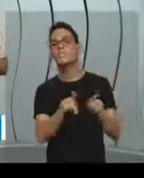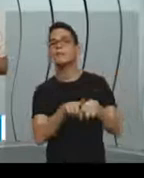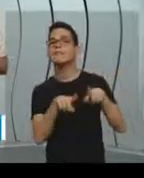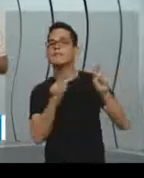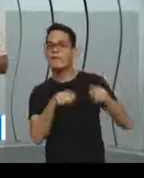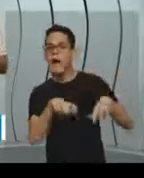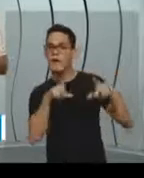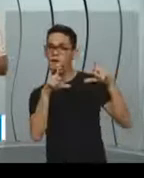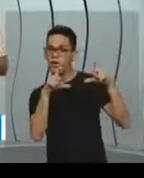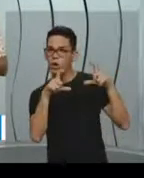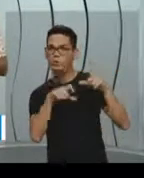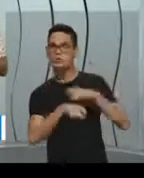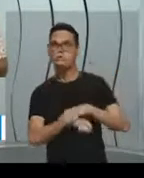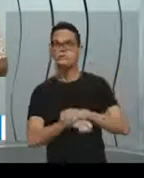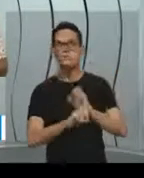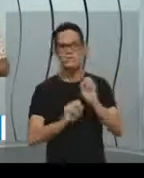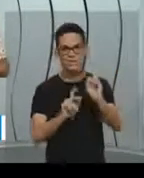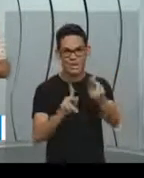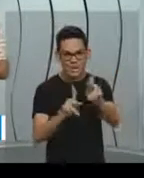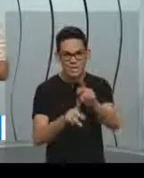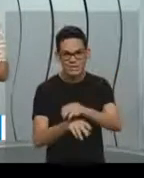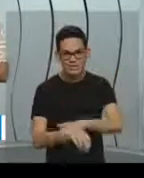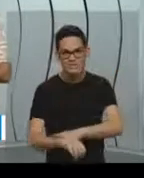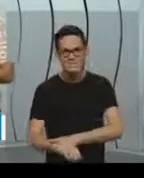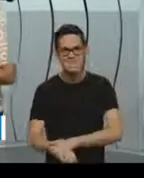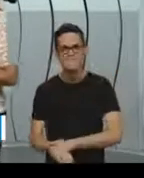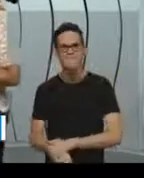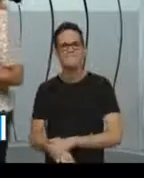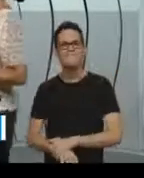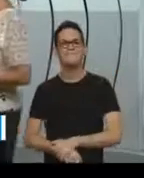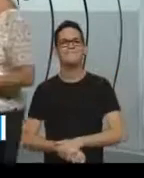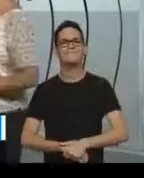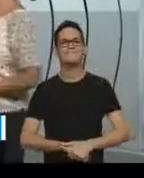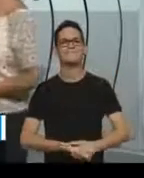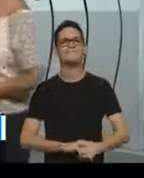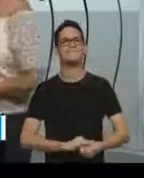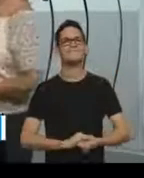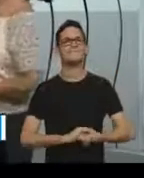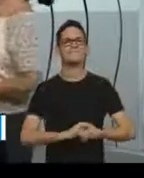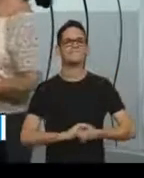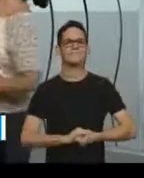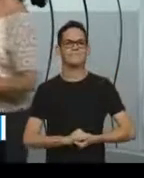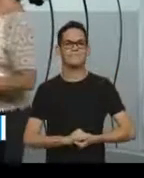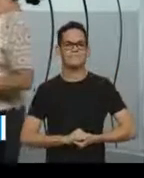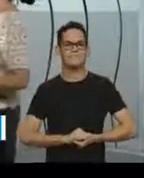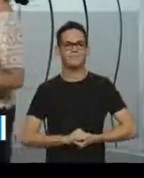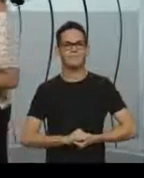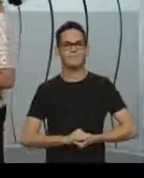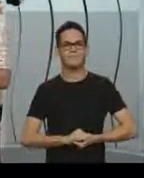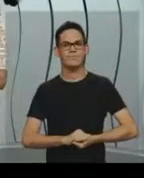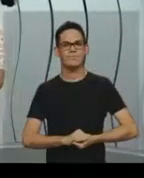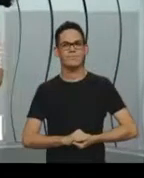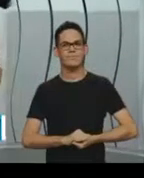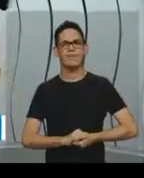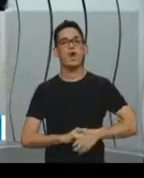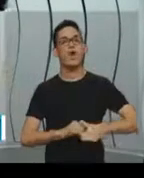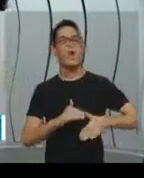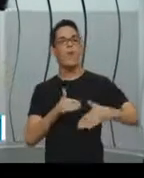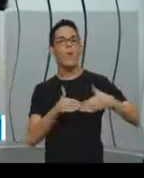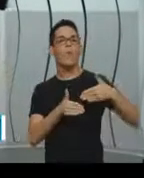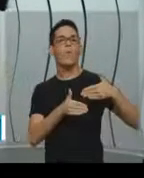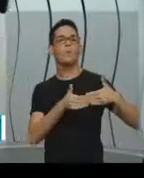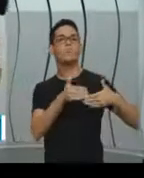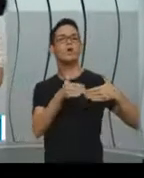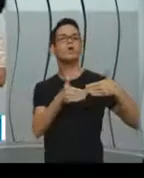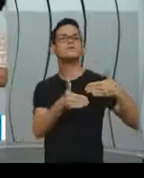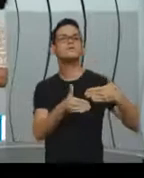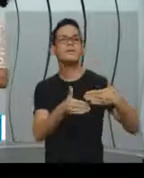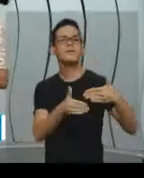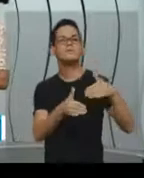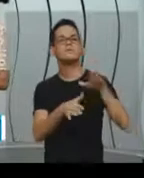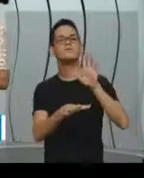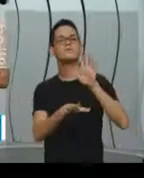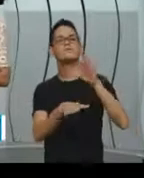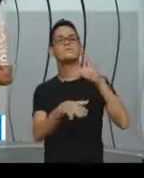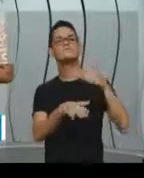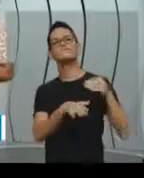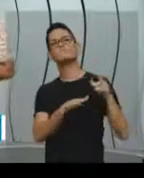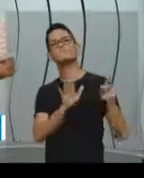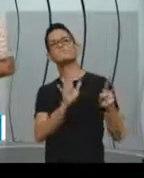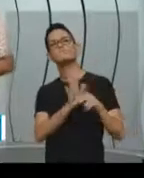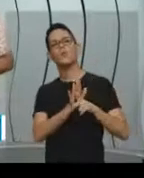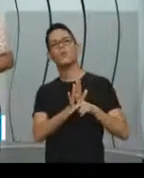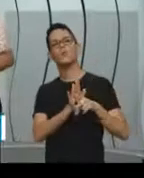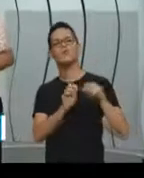fotografia, beleza? Serão os mesmos. Todo o processo de realização